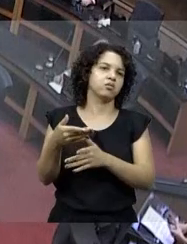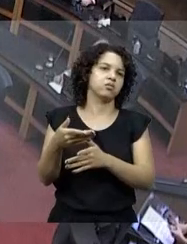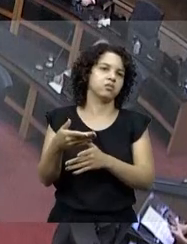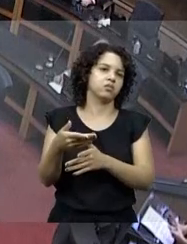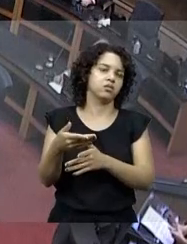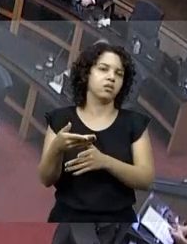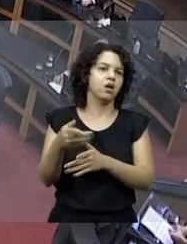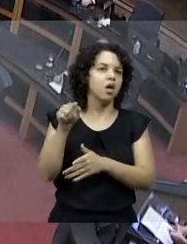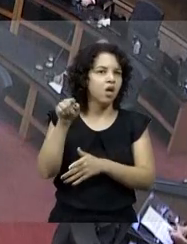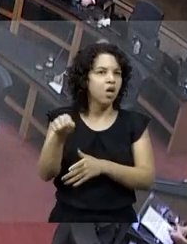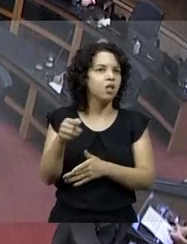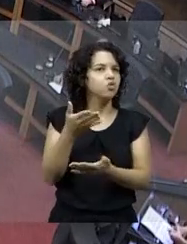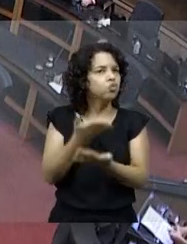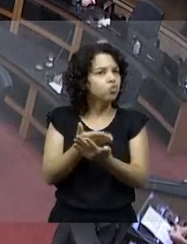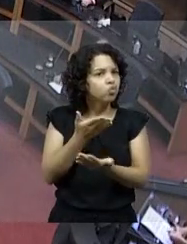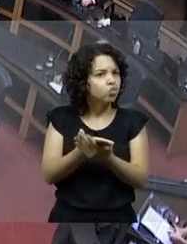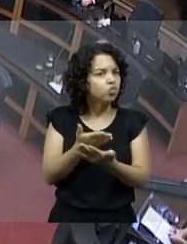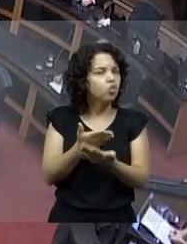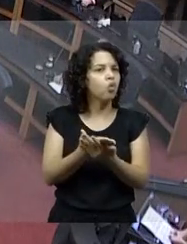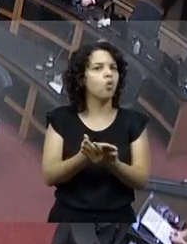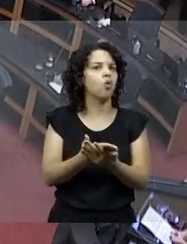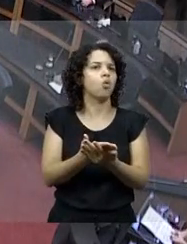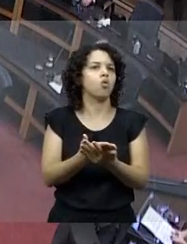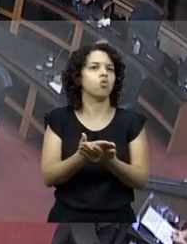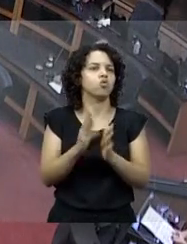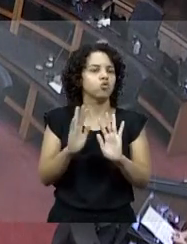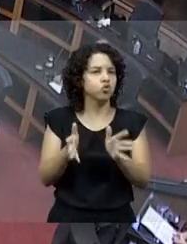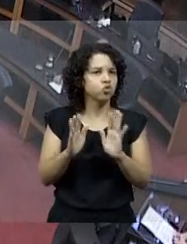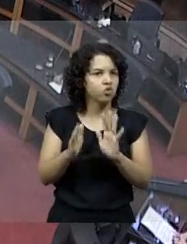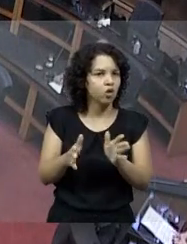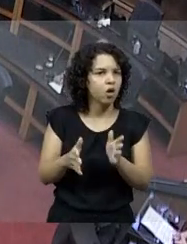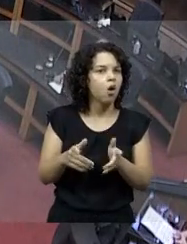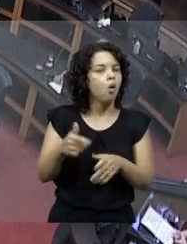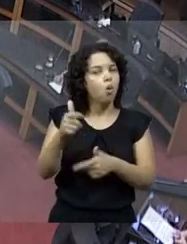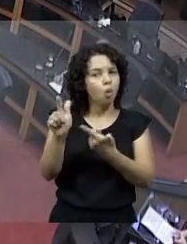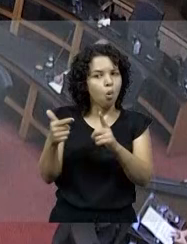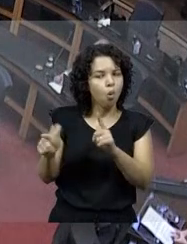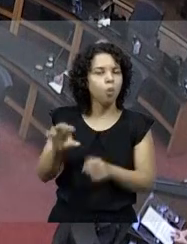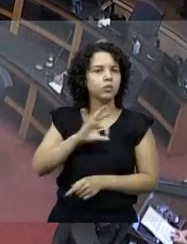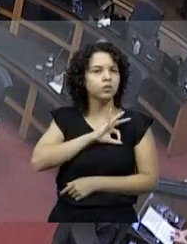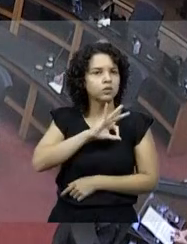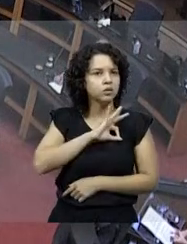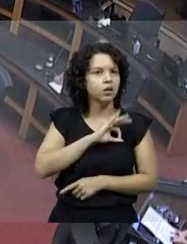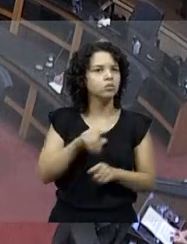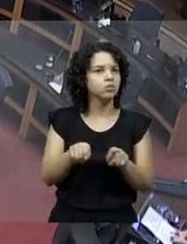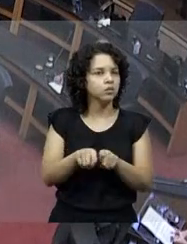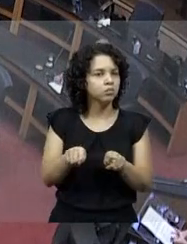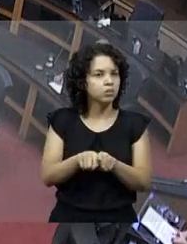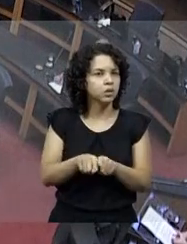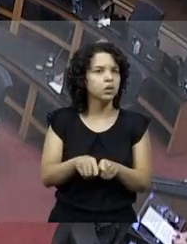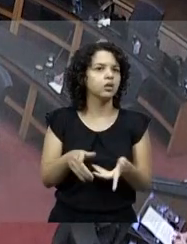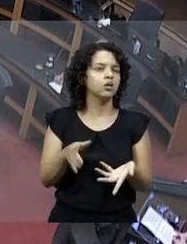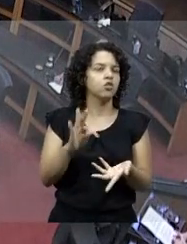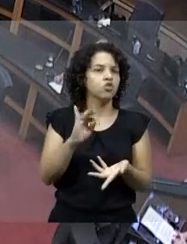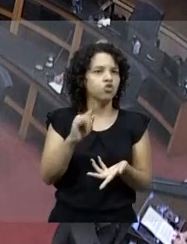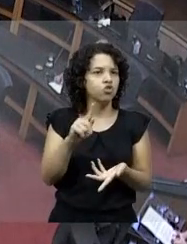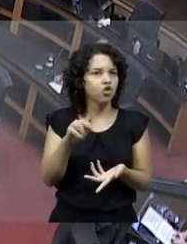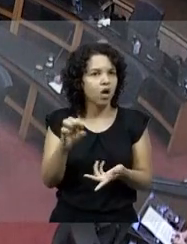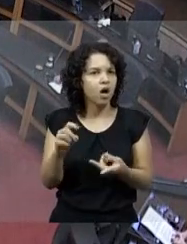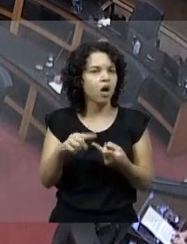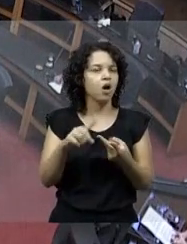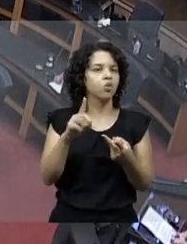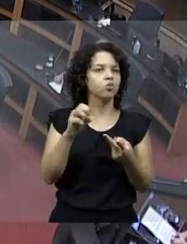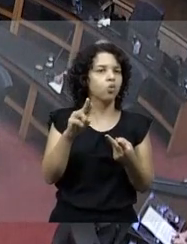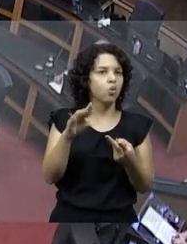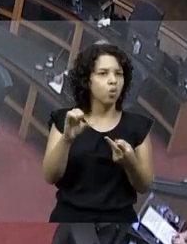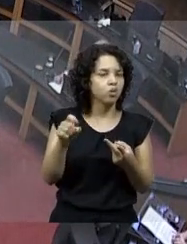estudou, fez carreira, tem outros policiais ali da região também, da Ponta das Canas, o Thiago Felipe, o Douglas, e